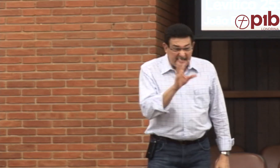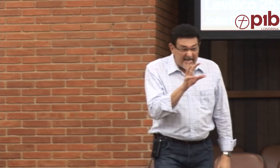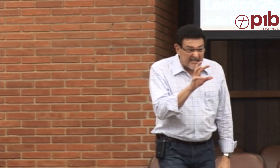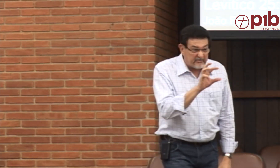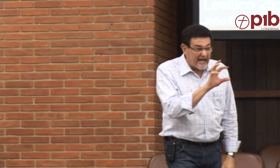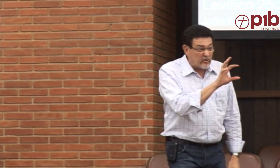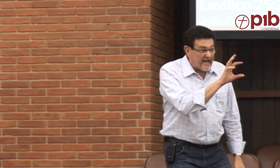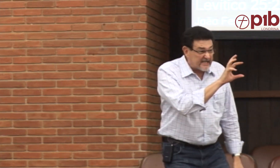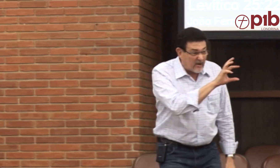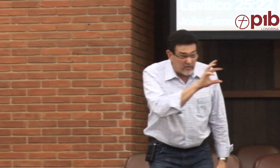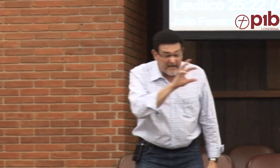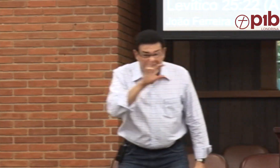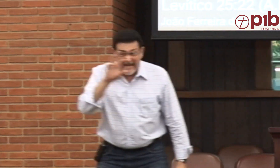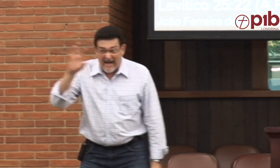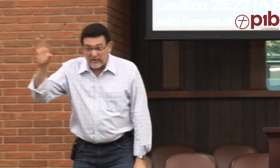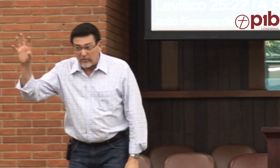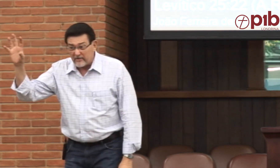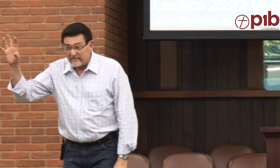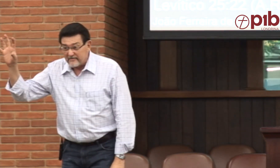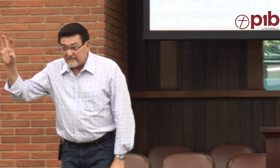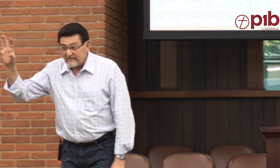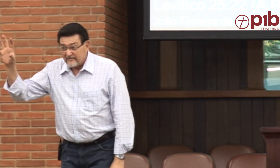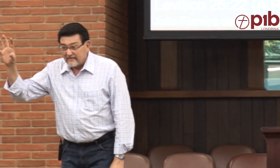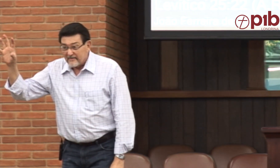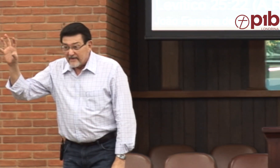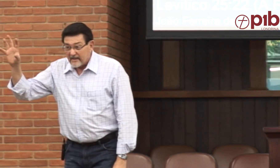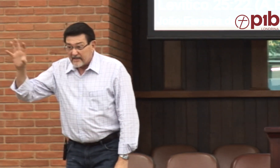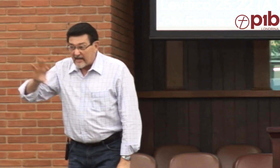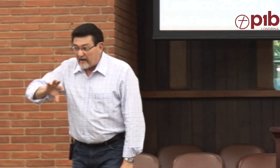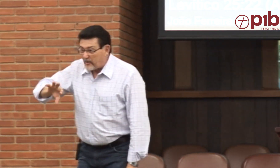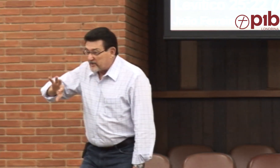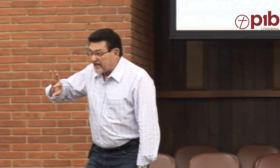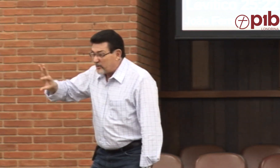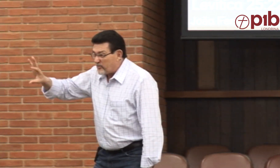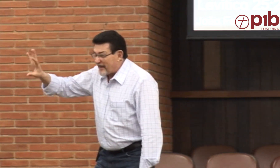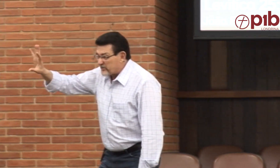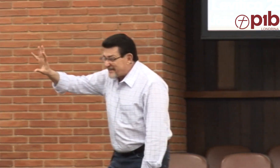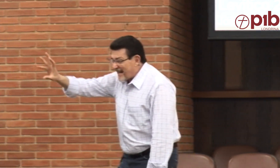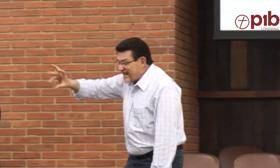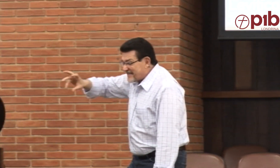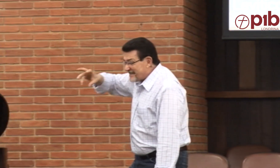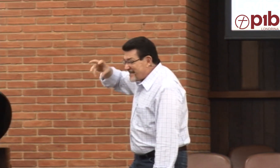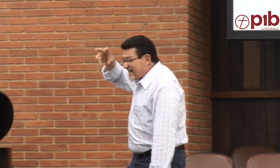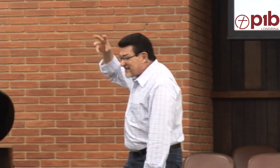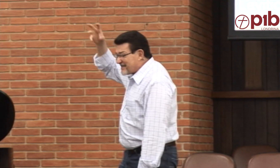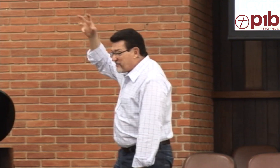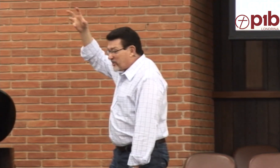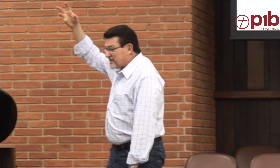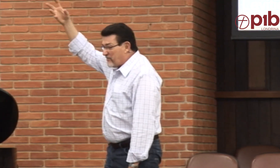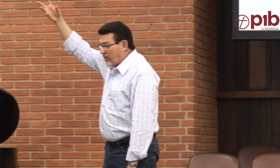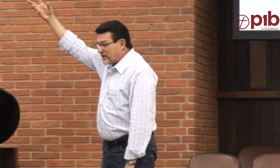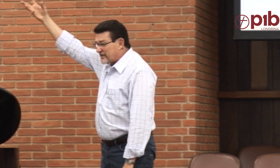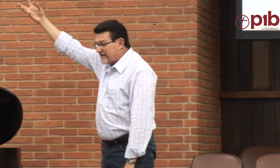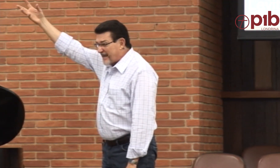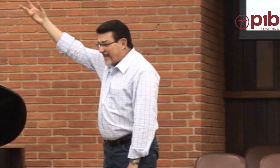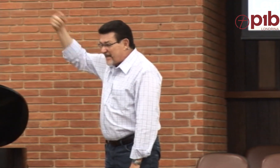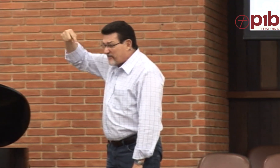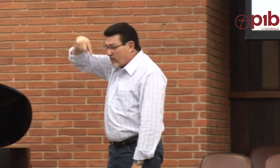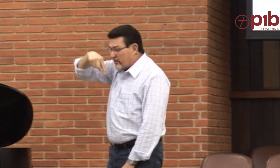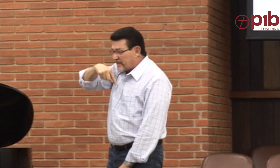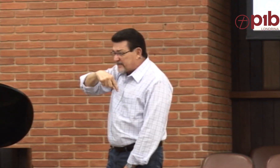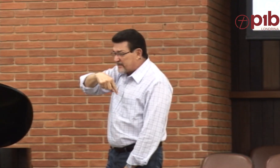três dias para adoração no deserto estava apontando para o três dias depois da morte